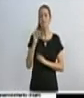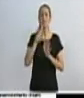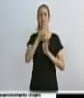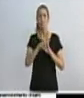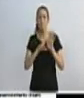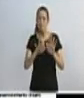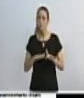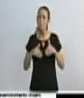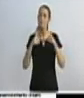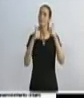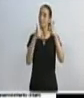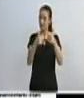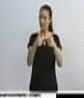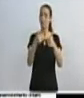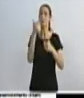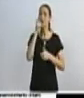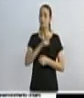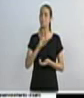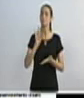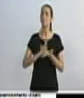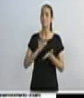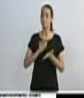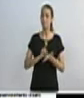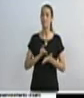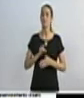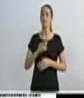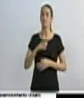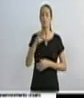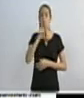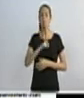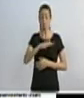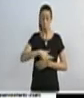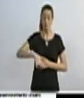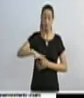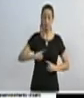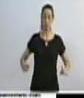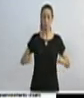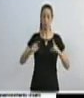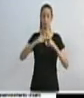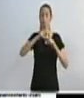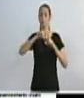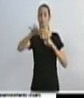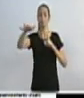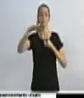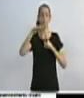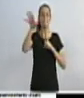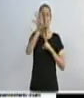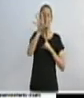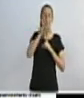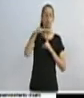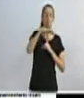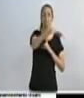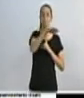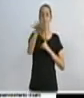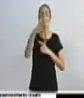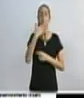legislação para poder abranger uma área melhor de cobertura das operadoras.